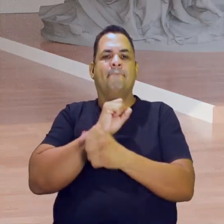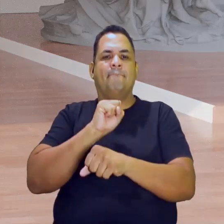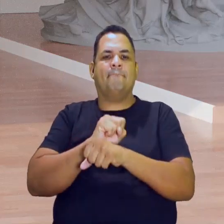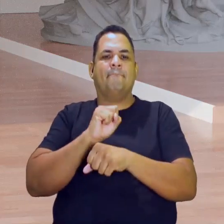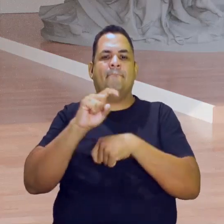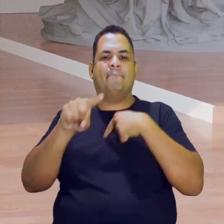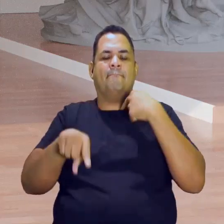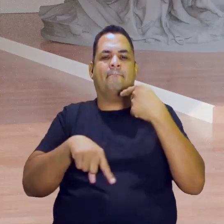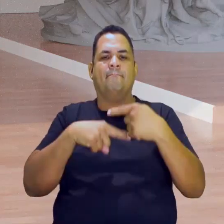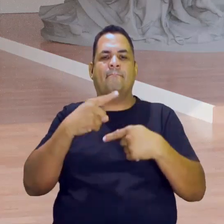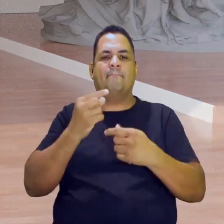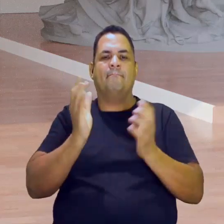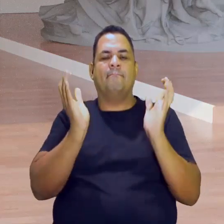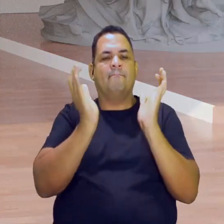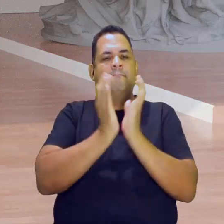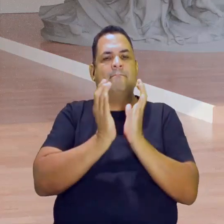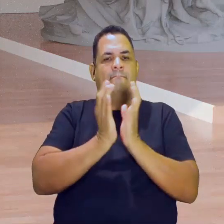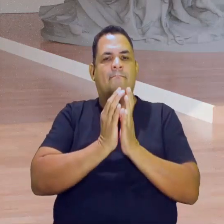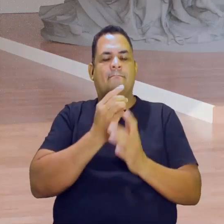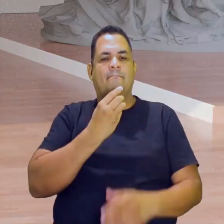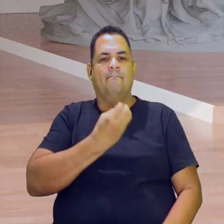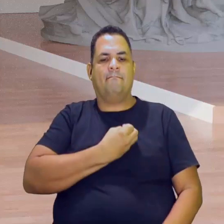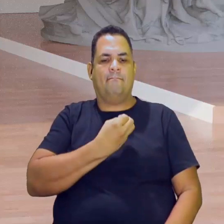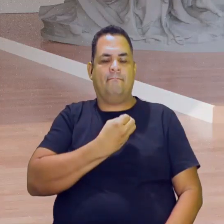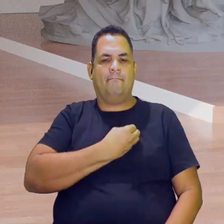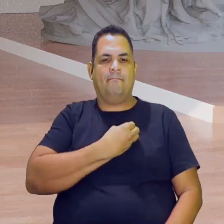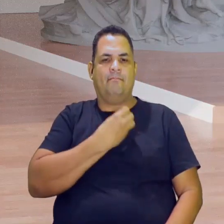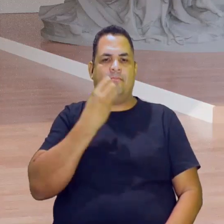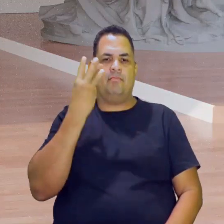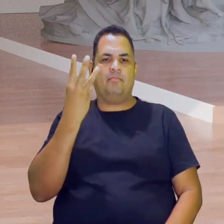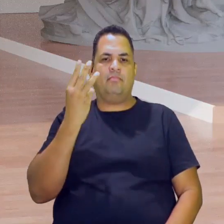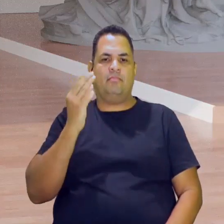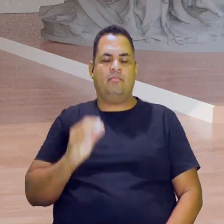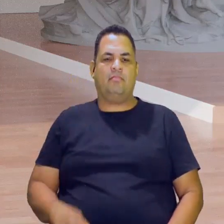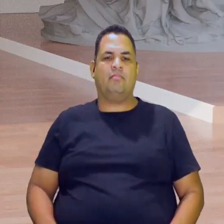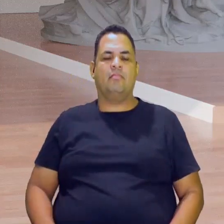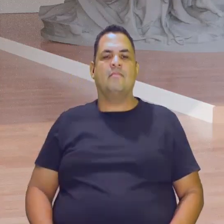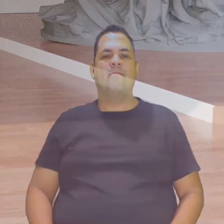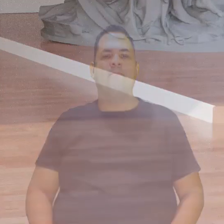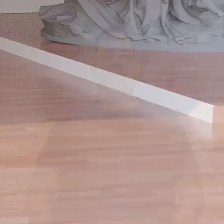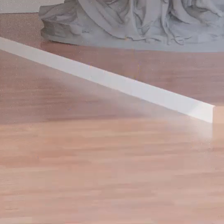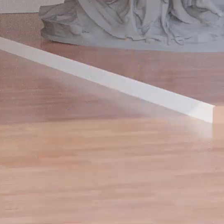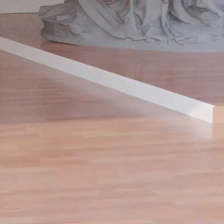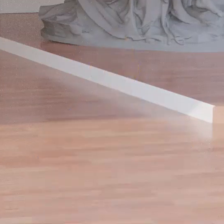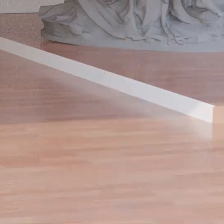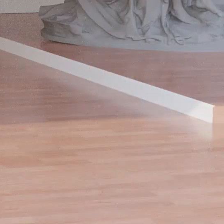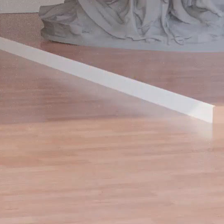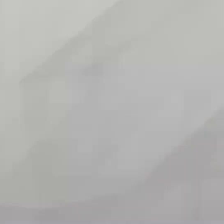vocês na próxima unidade, unidade 3. Tudo de bom? Até a próxima aula.